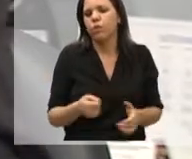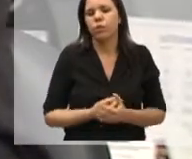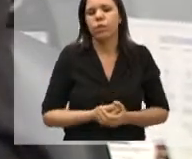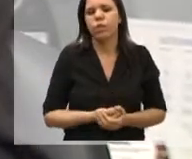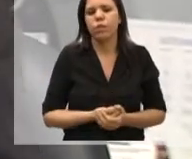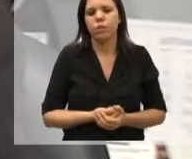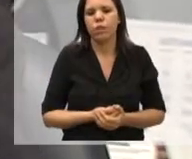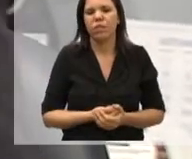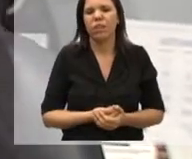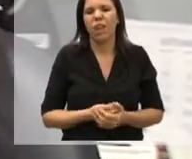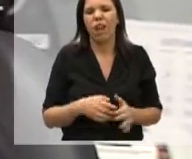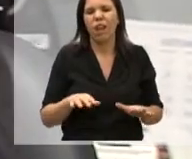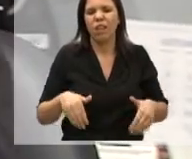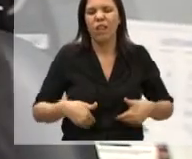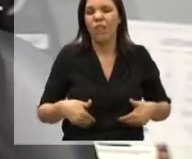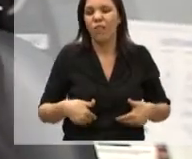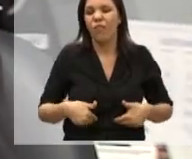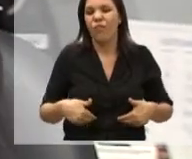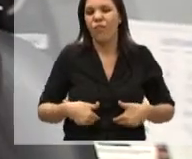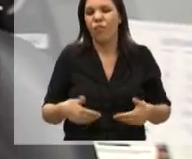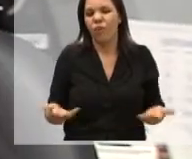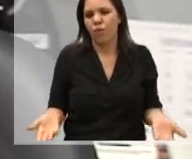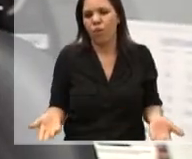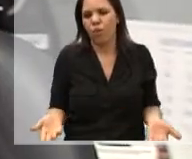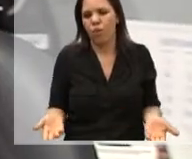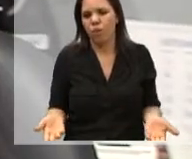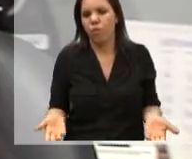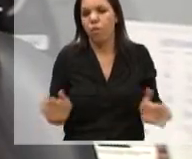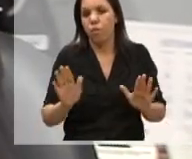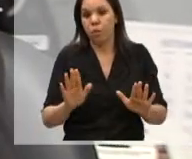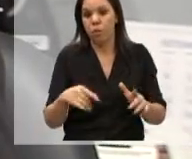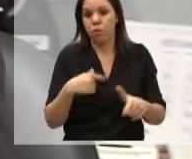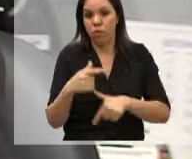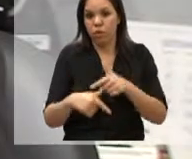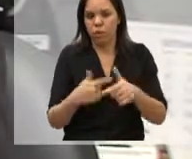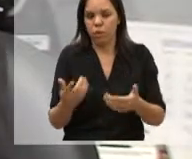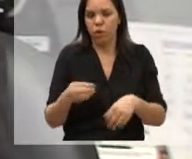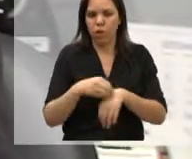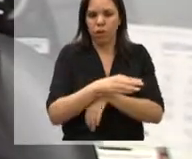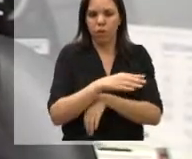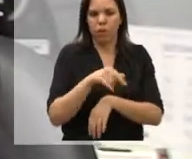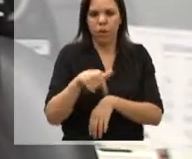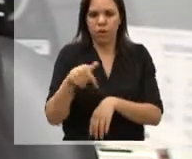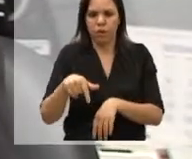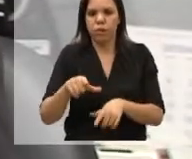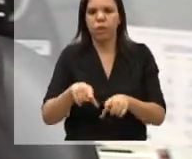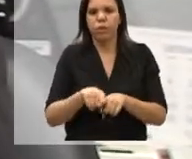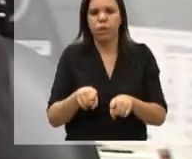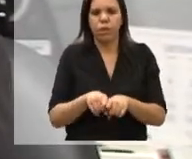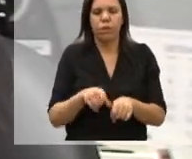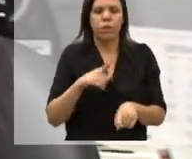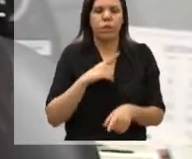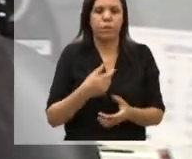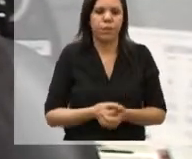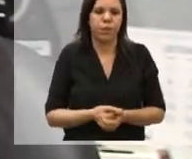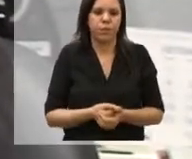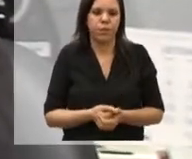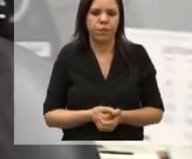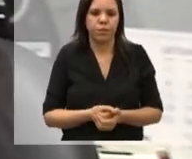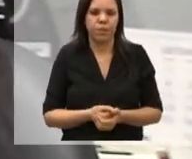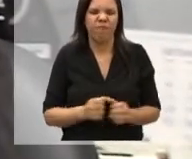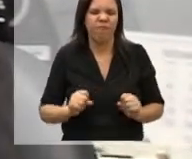que passam necessidade até fome, né? Então, um trabalho que nós trouxemos para cá, inclusive estamos também